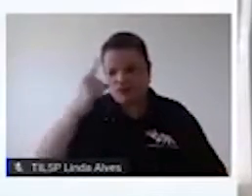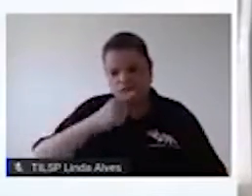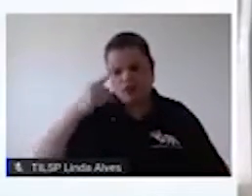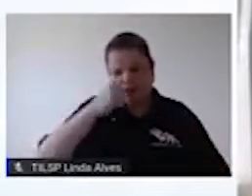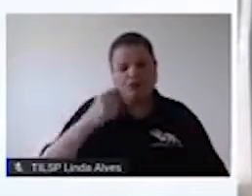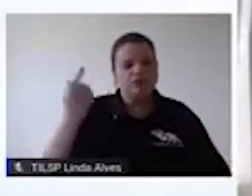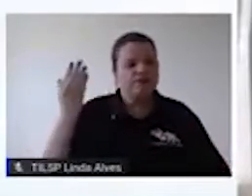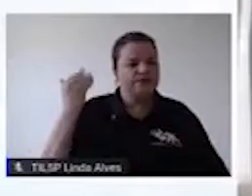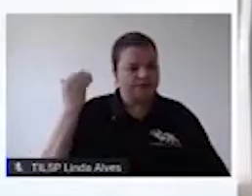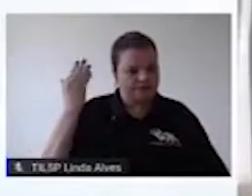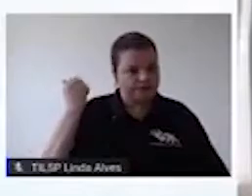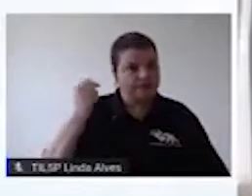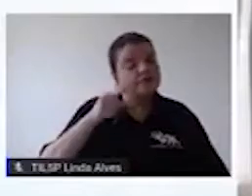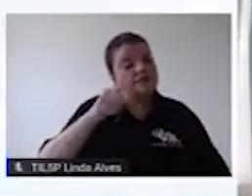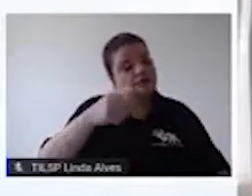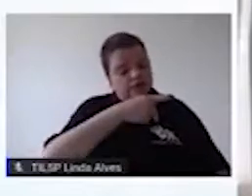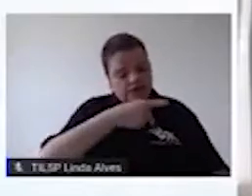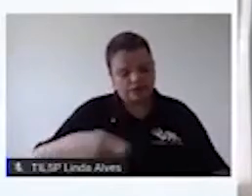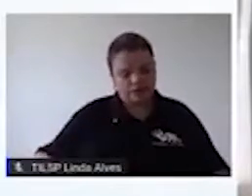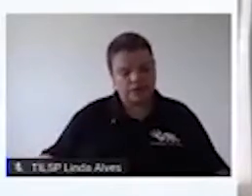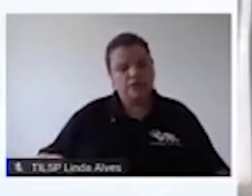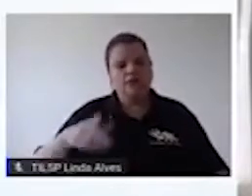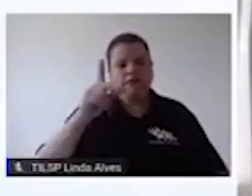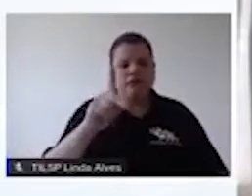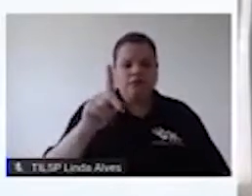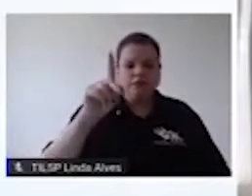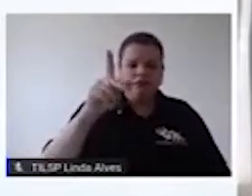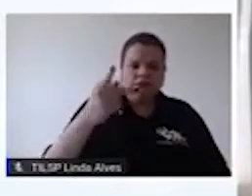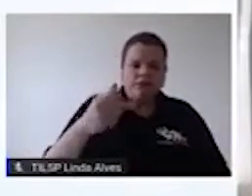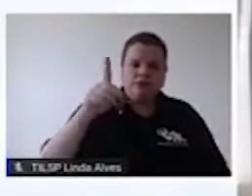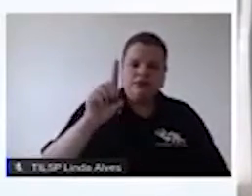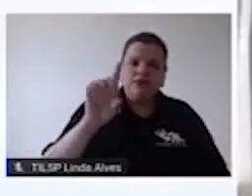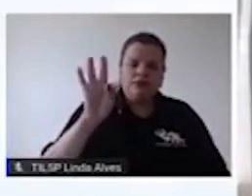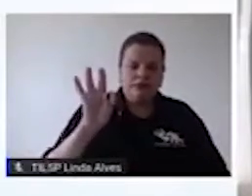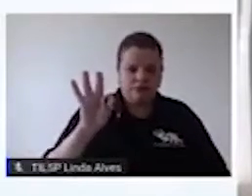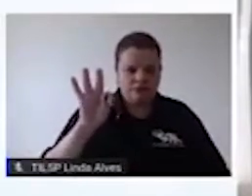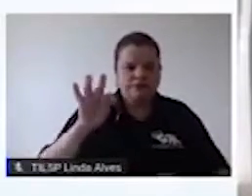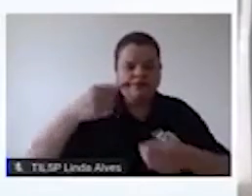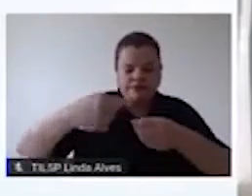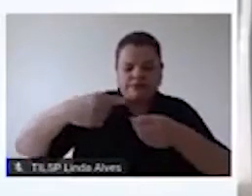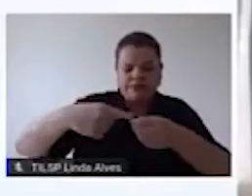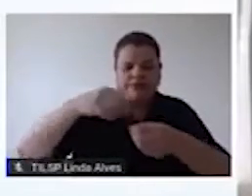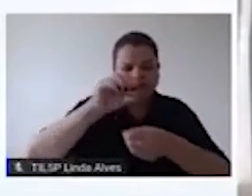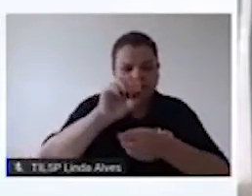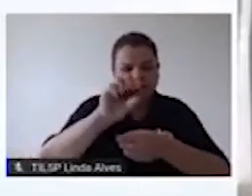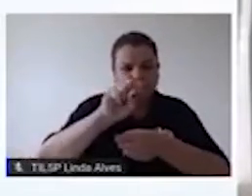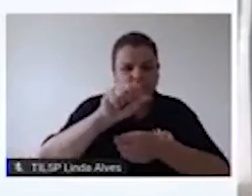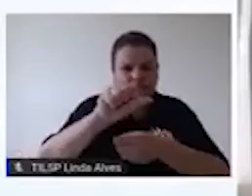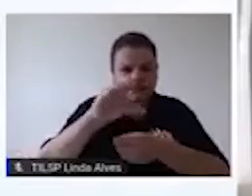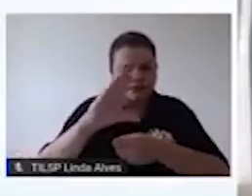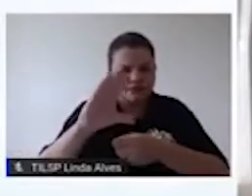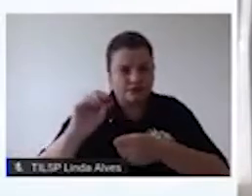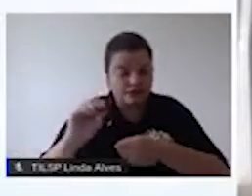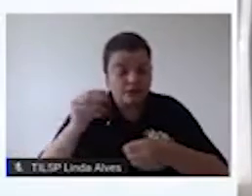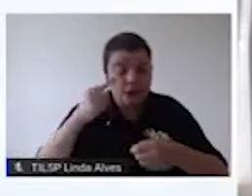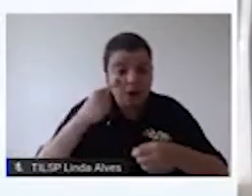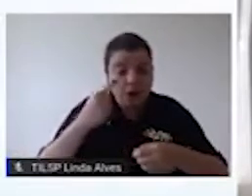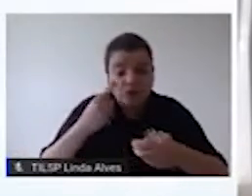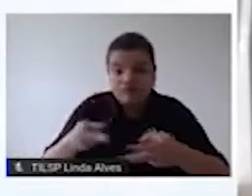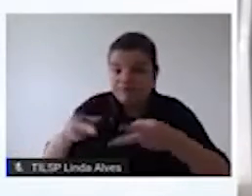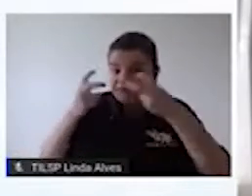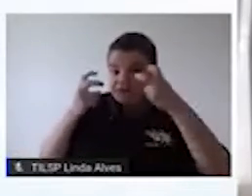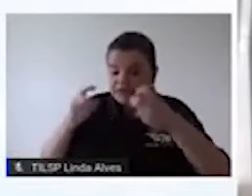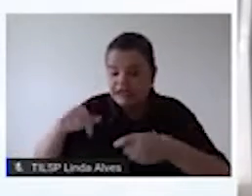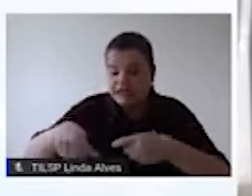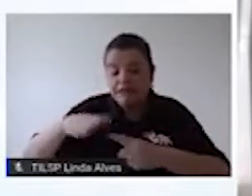como você é presidente do PDT aí em Osasco, e, pelo menos aqui no Paraná, e a gente percebe que, de uma certa forma,